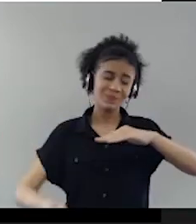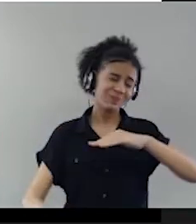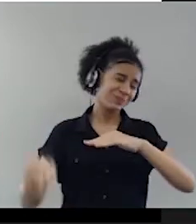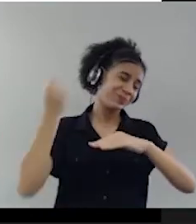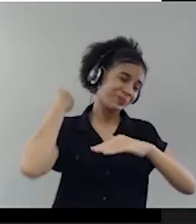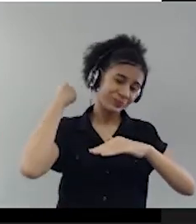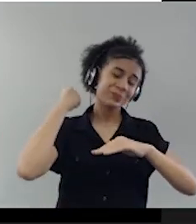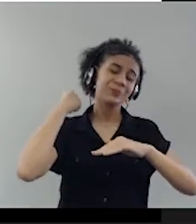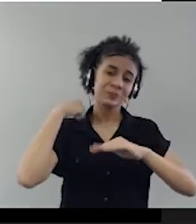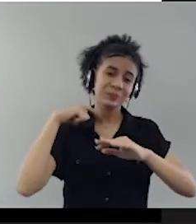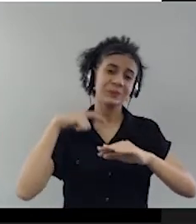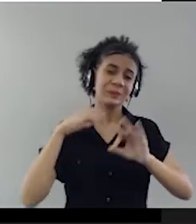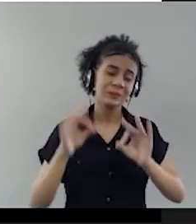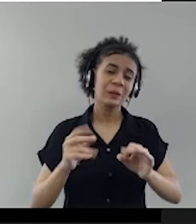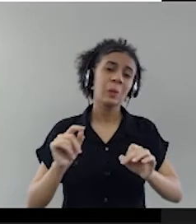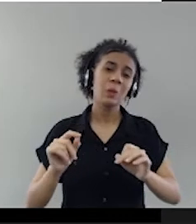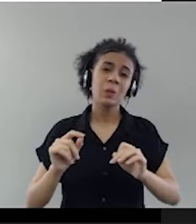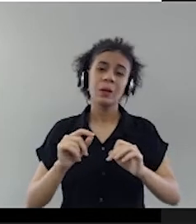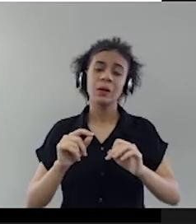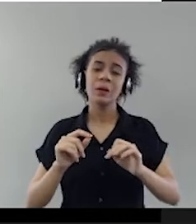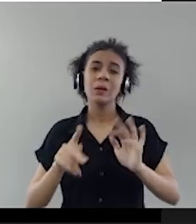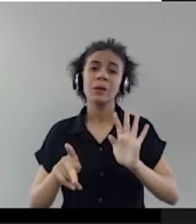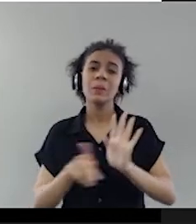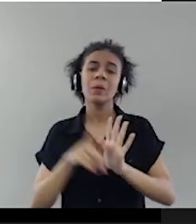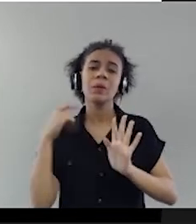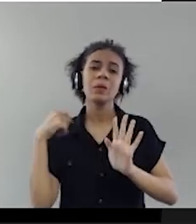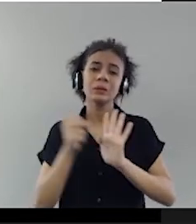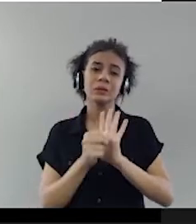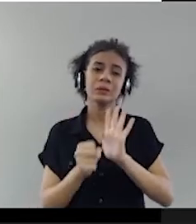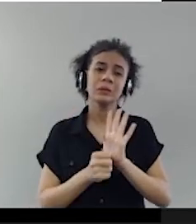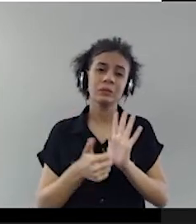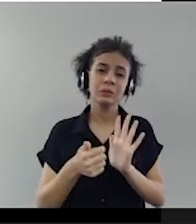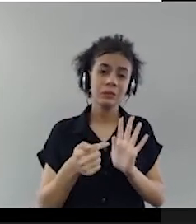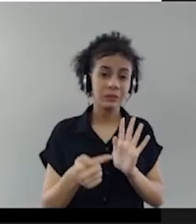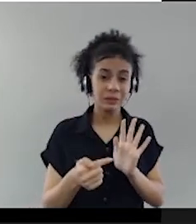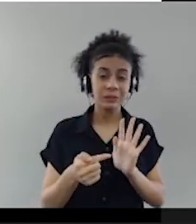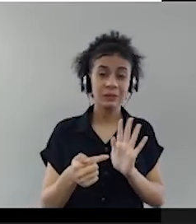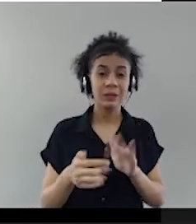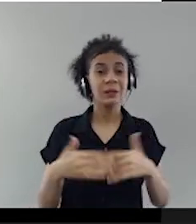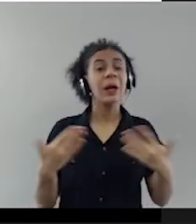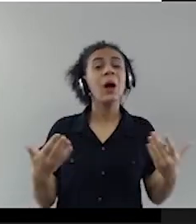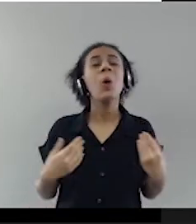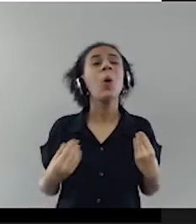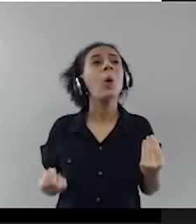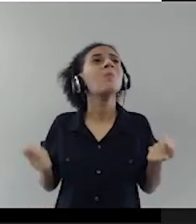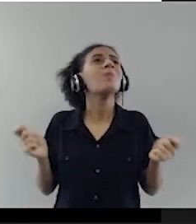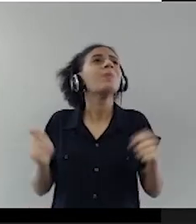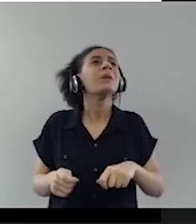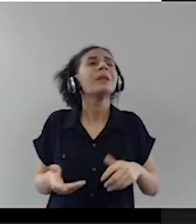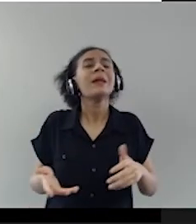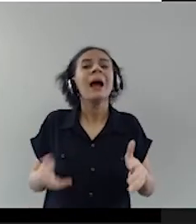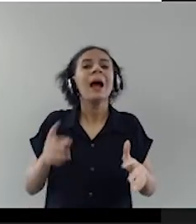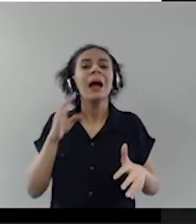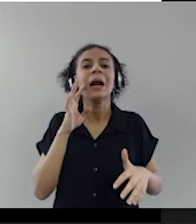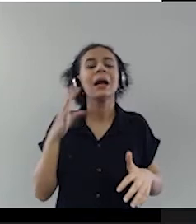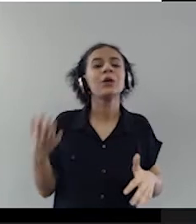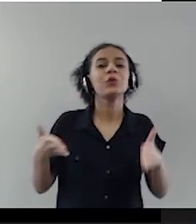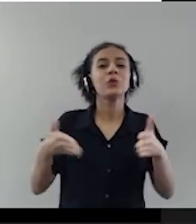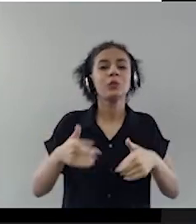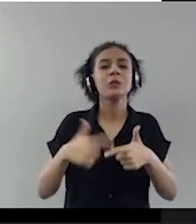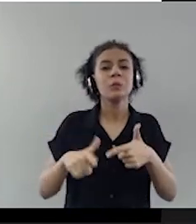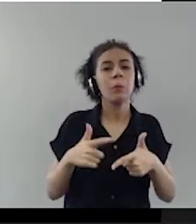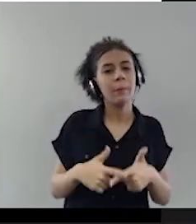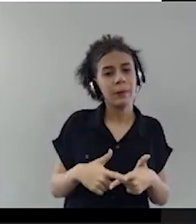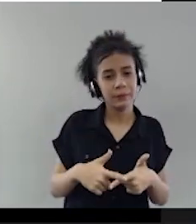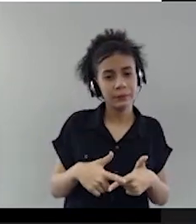ela vem, evidentemente, de uma mecânica newtoniana do século XVII. Então, como é que eu posso, obviamente, resolver essa